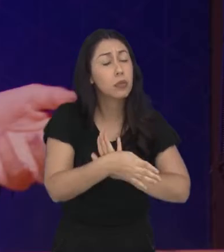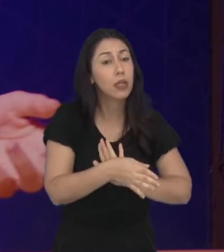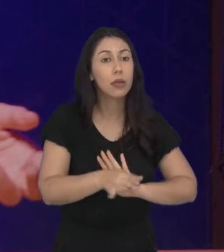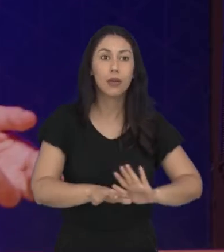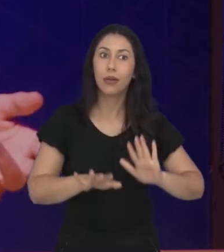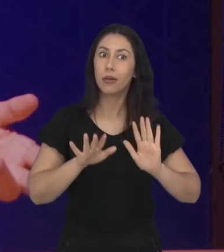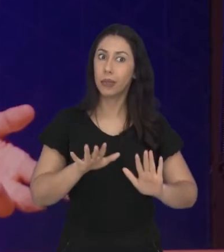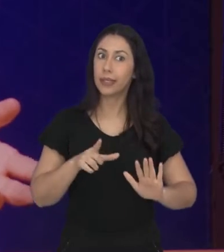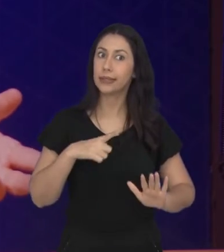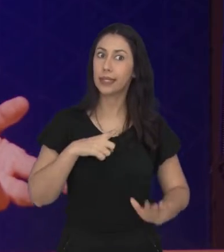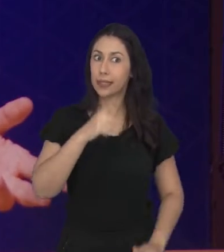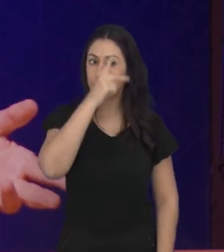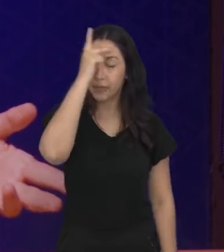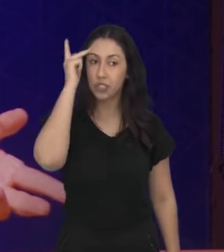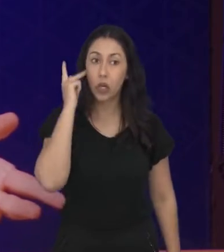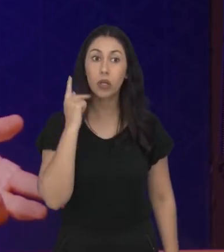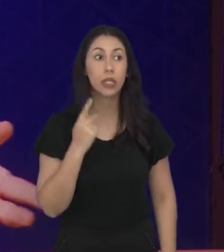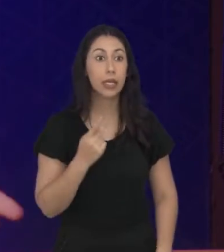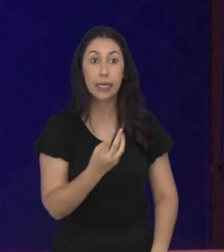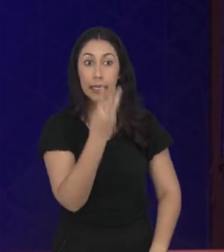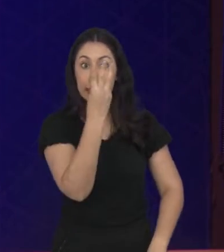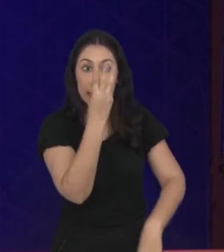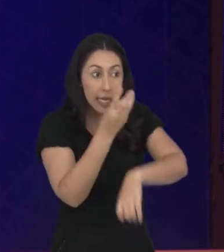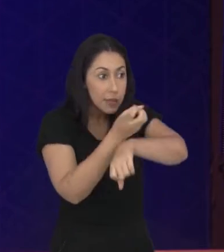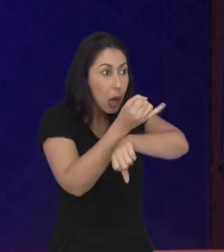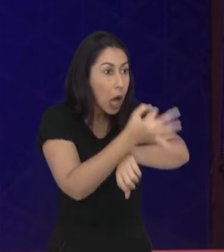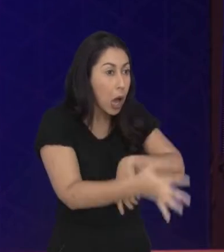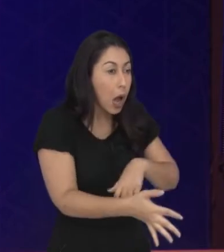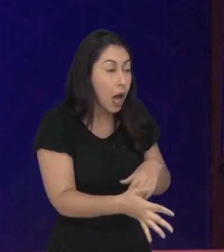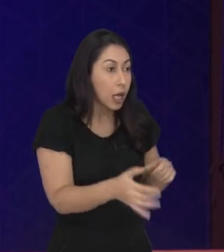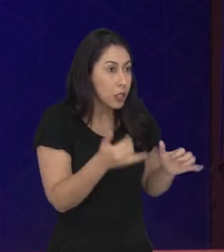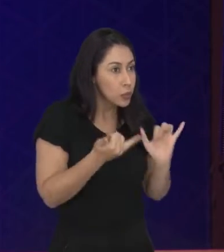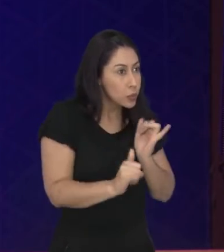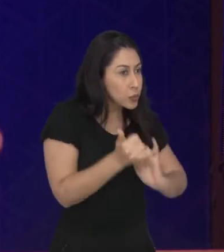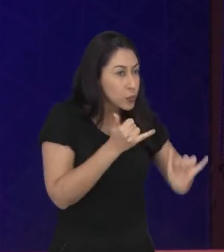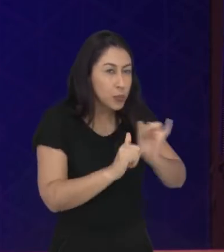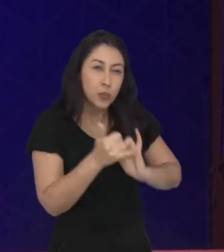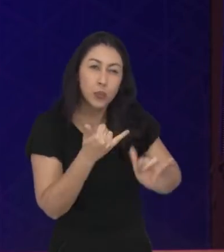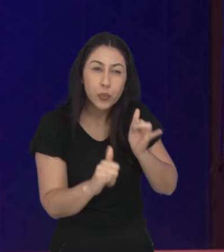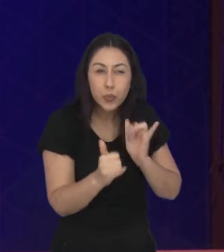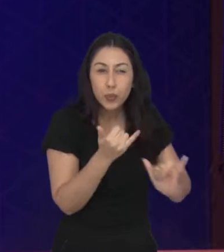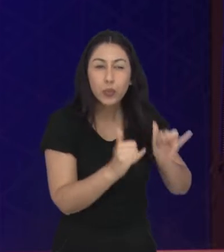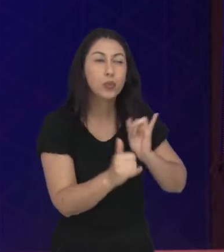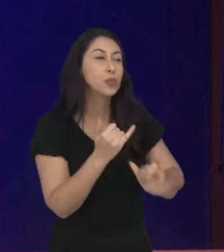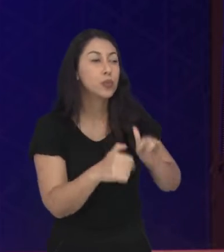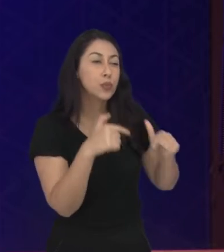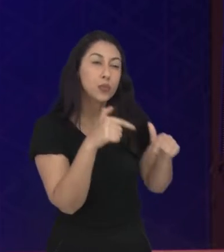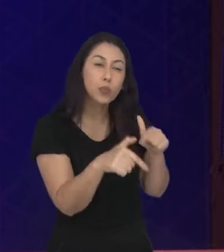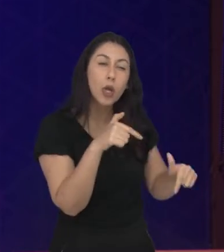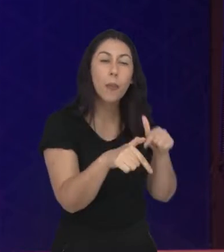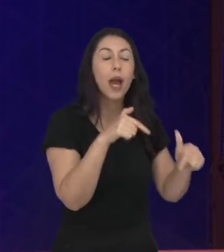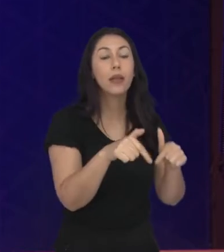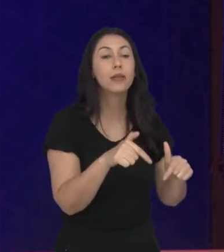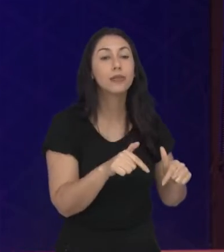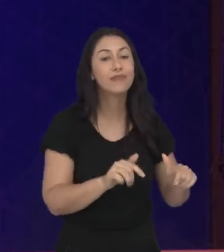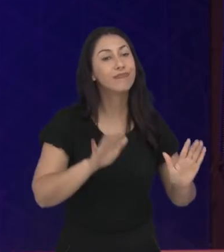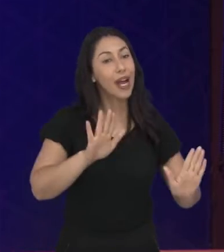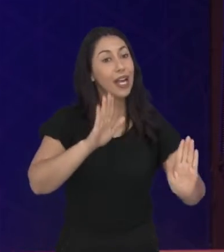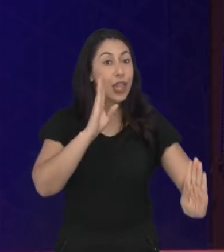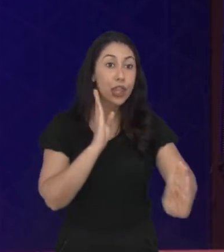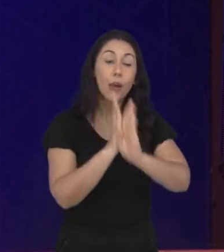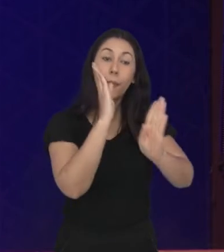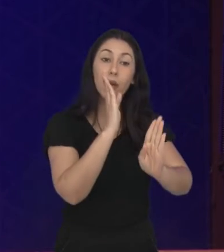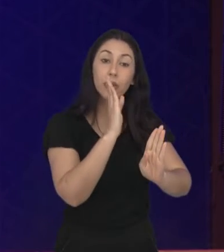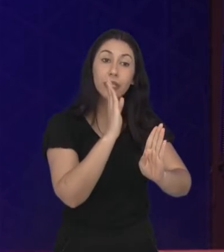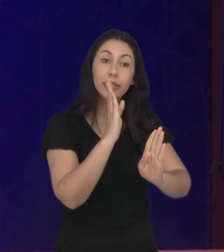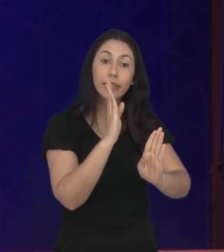que tem disposição até 3 horas da madrugada, gosta de produzir mais à noite. E a gente descobriu nessa